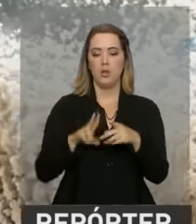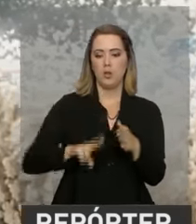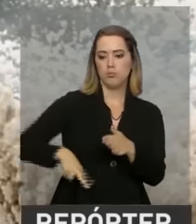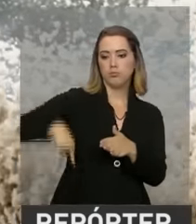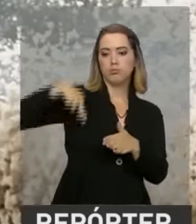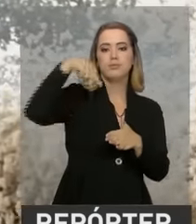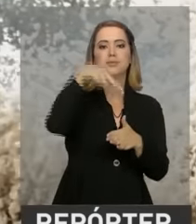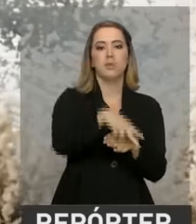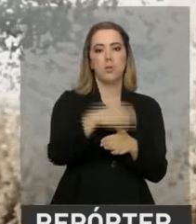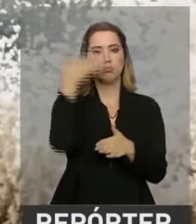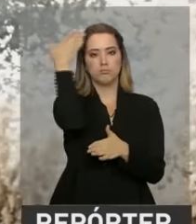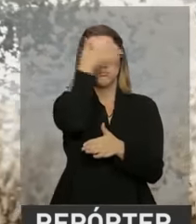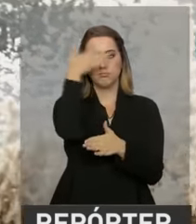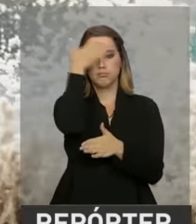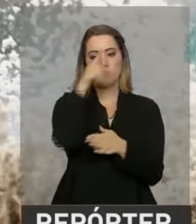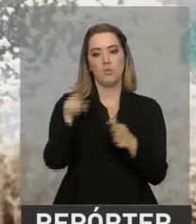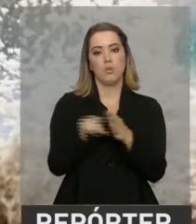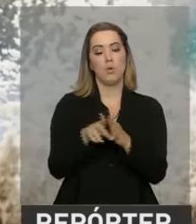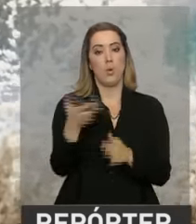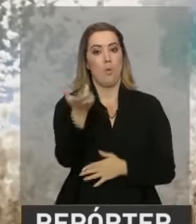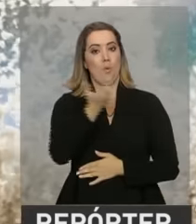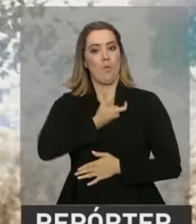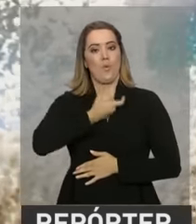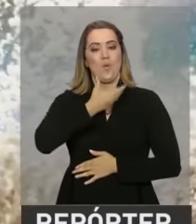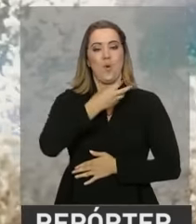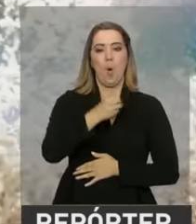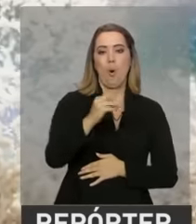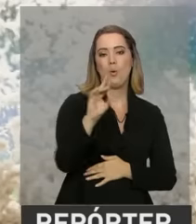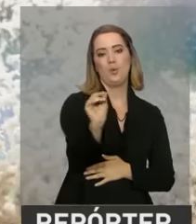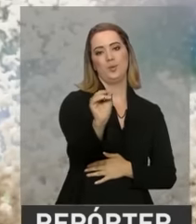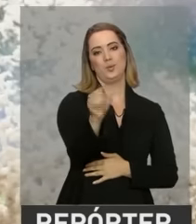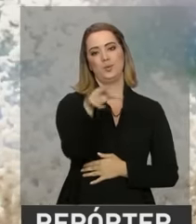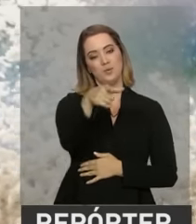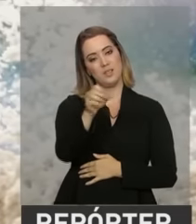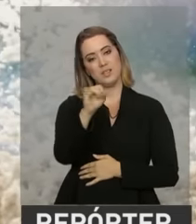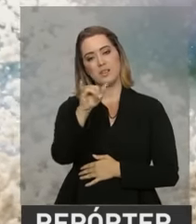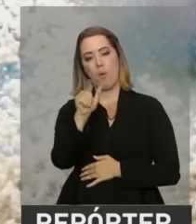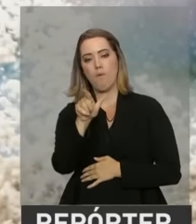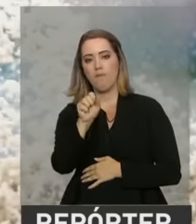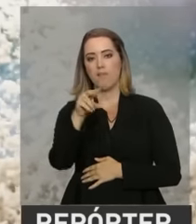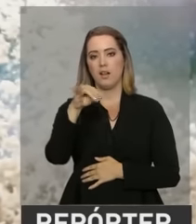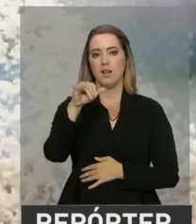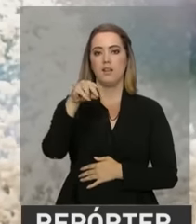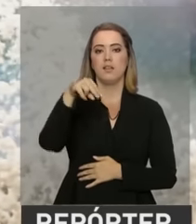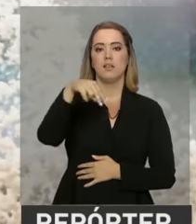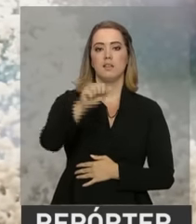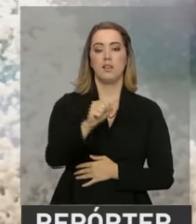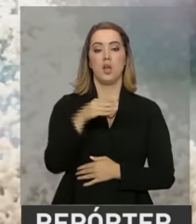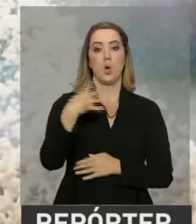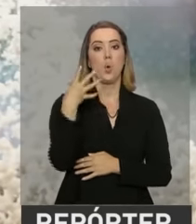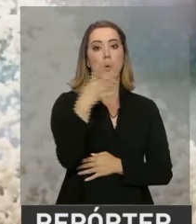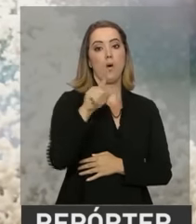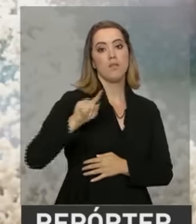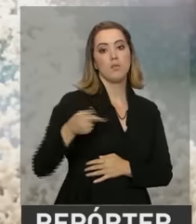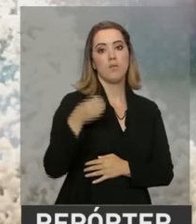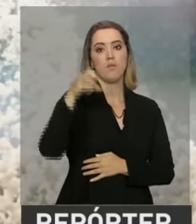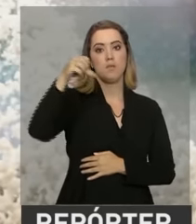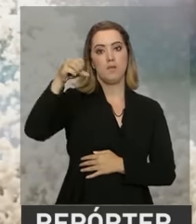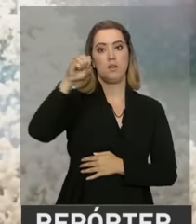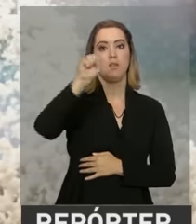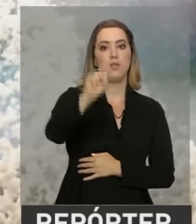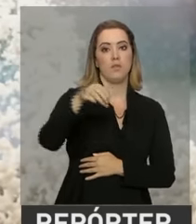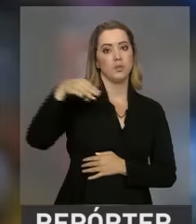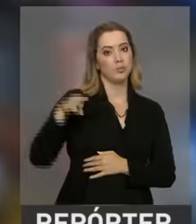para atletas cegas medalha de ouro para Silvana Costa do Brasil com 4,98